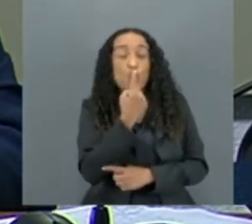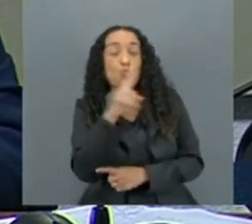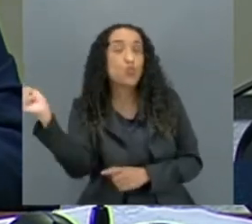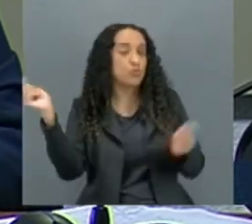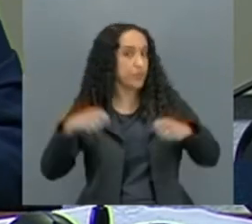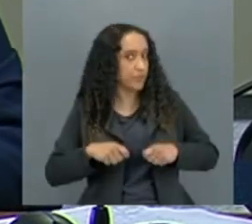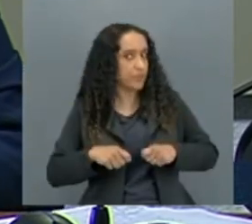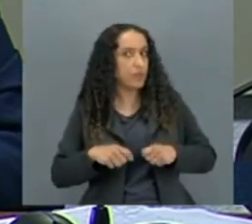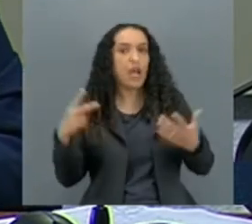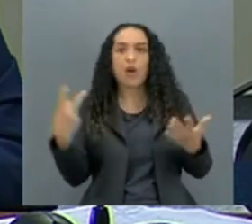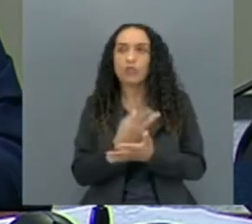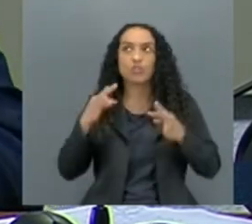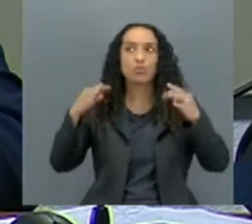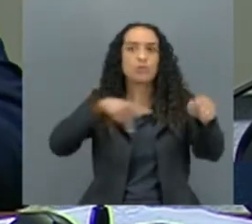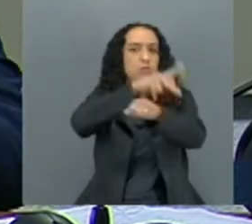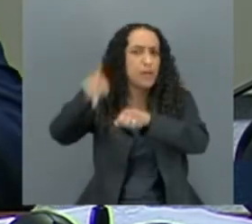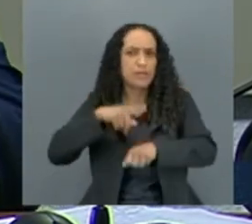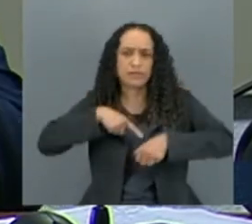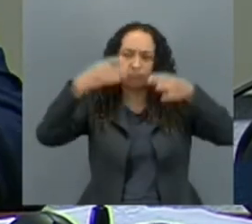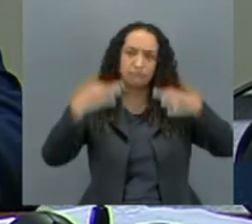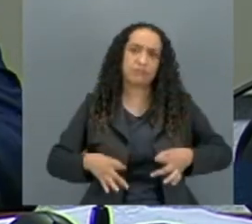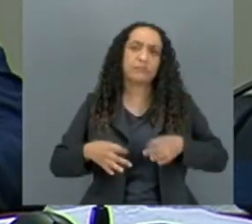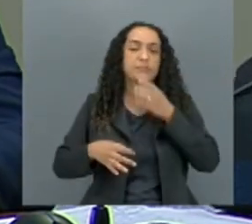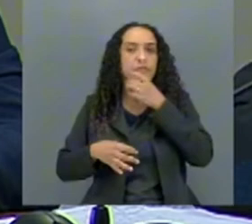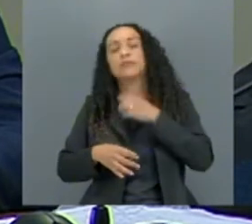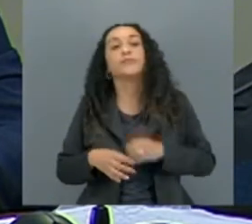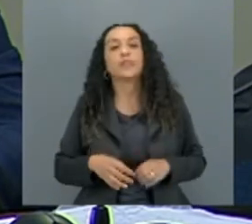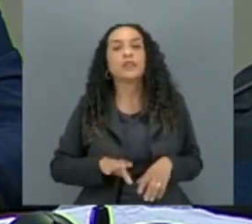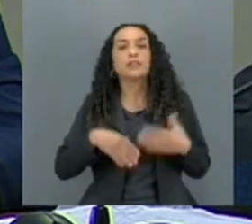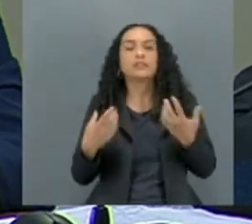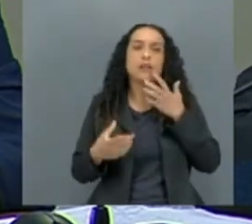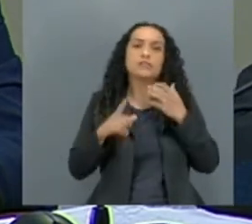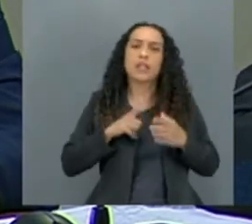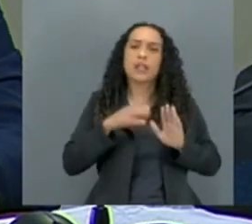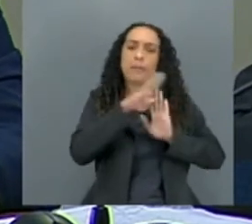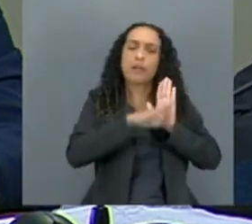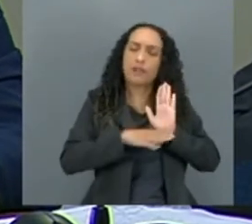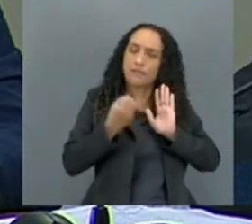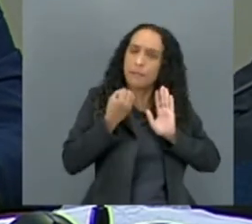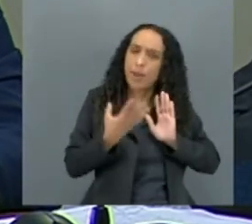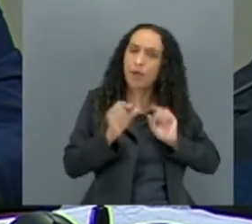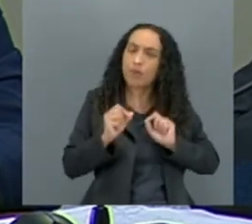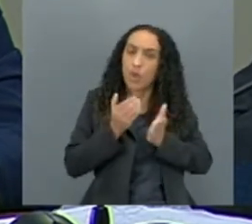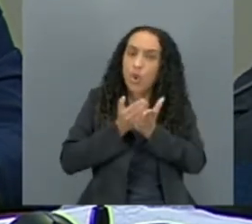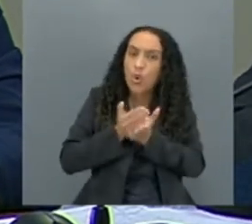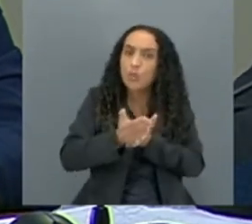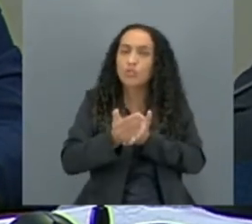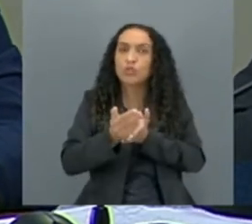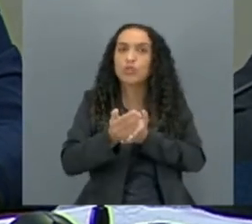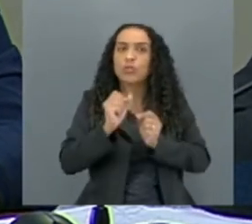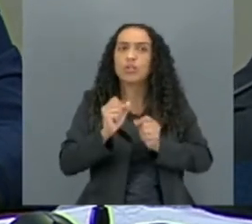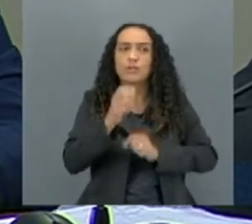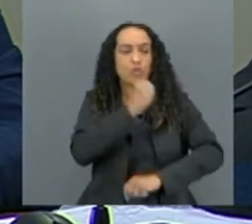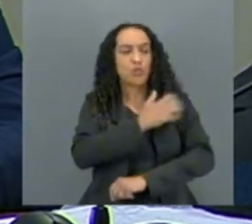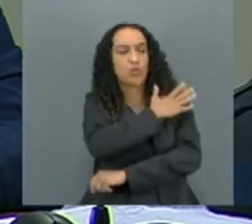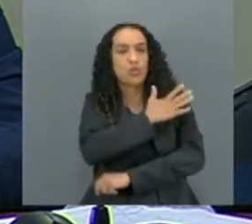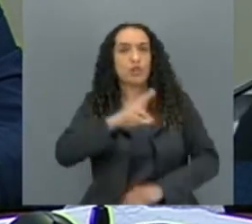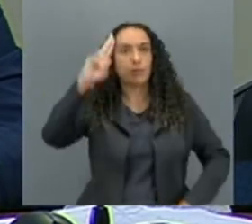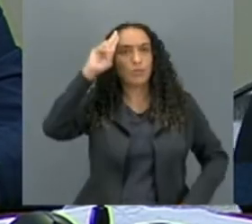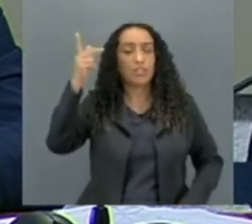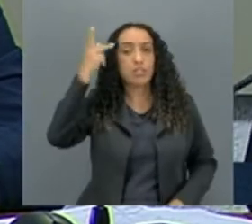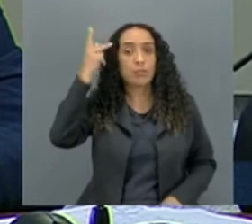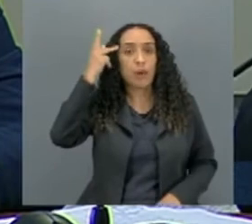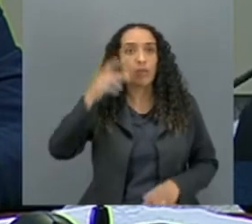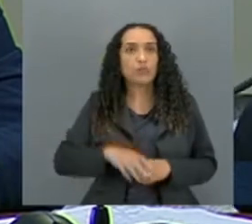Isso acontece em todos os países civilizados. E, aliás, esse procedimento foi muito bem iniciado por um coronel da Polícia Militar de São